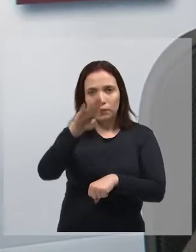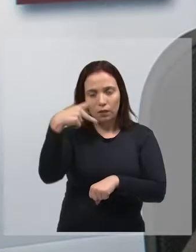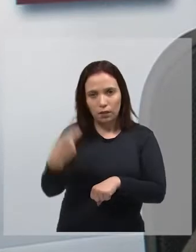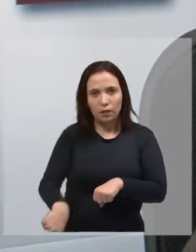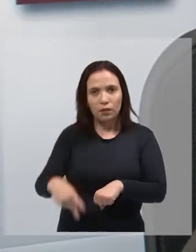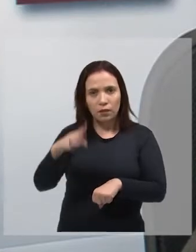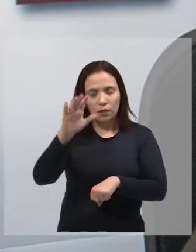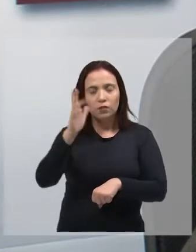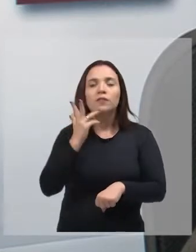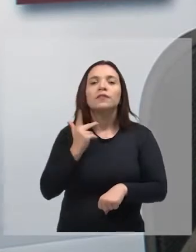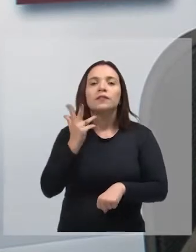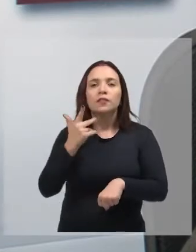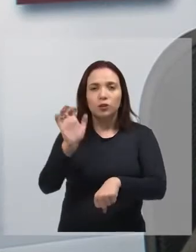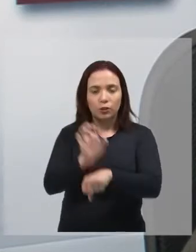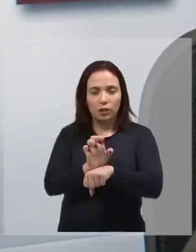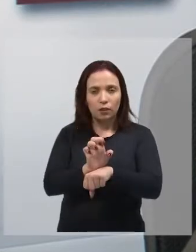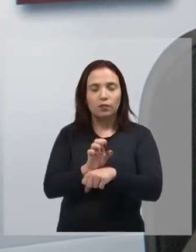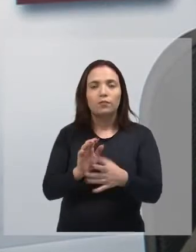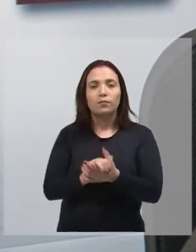regional